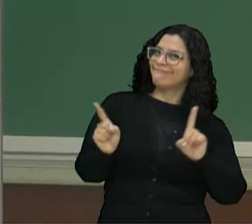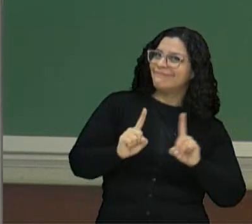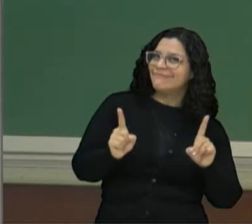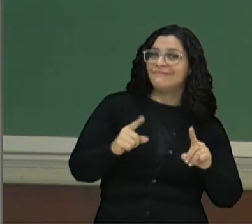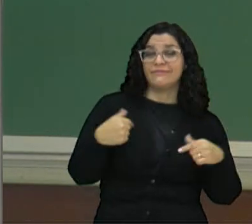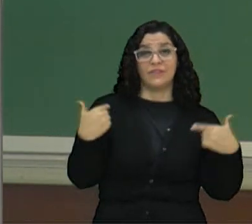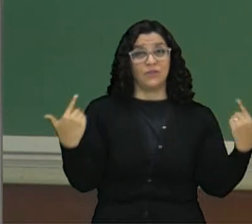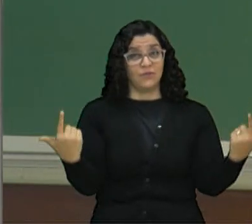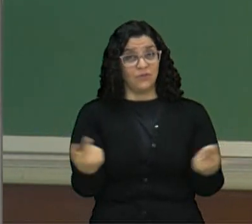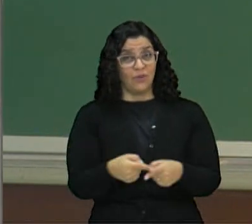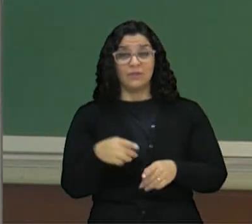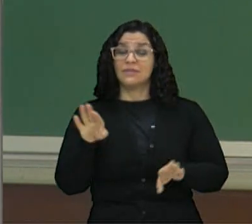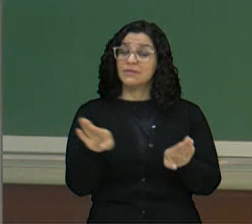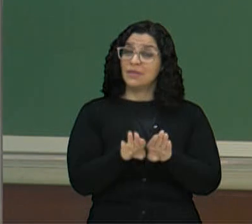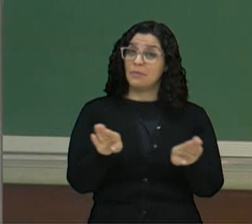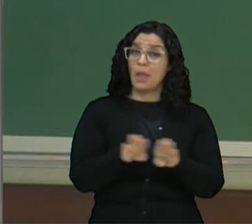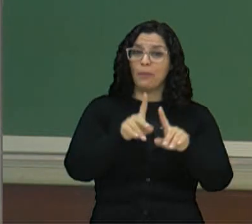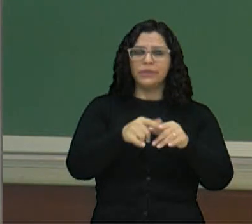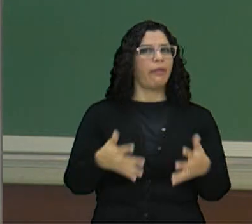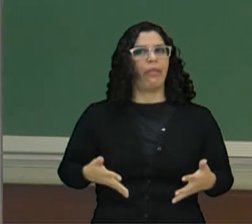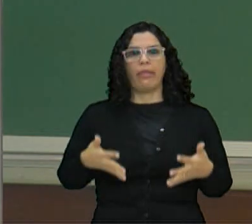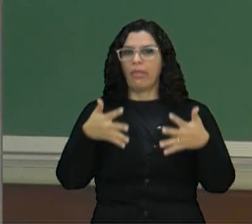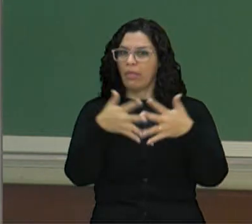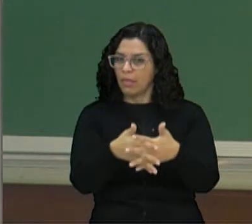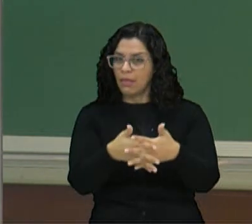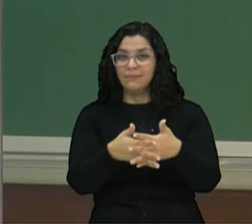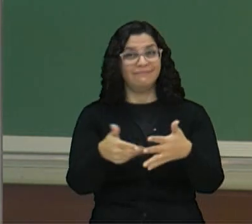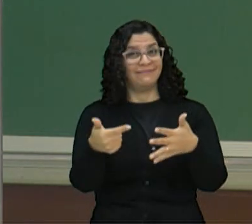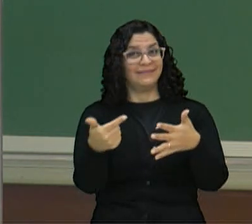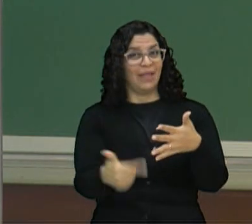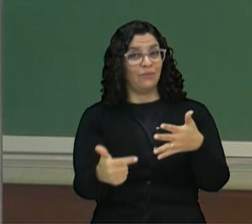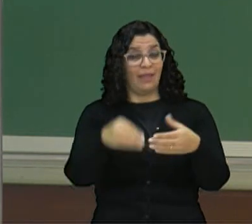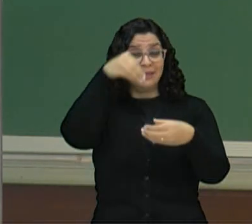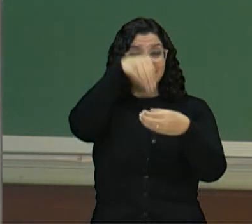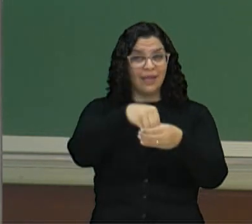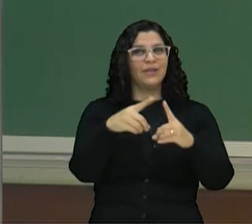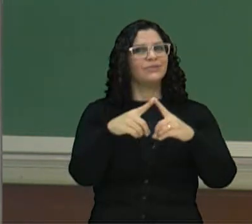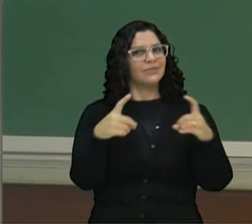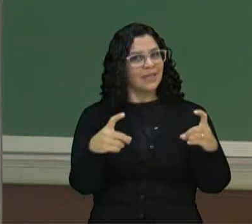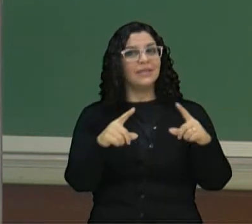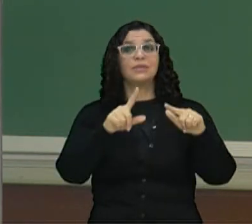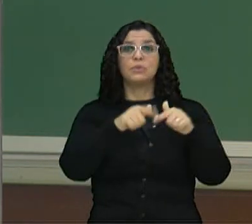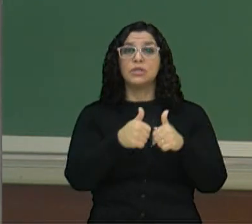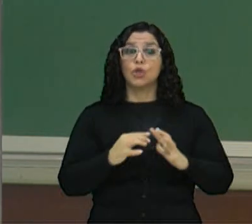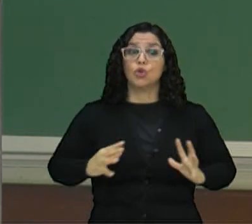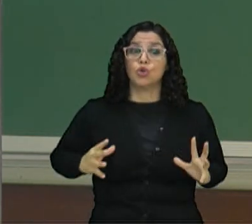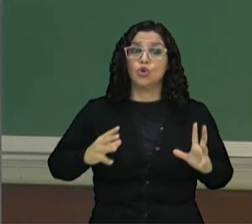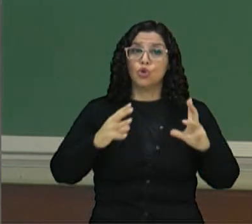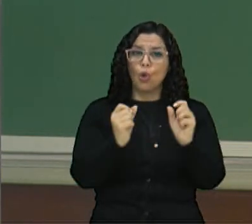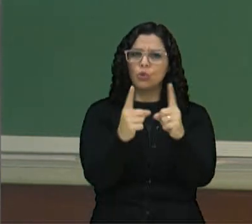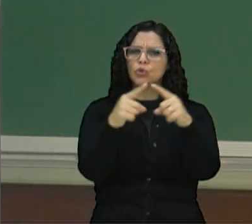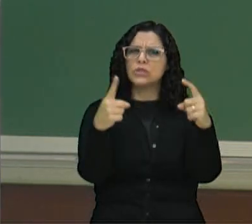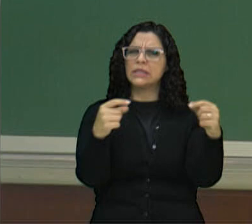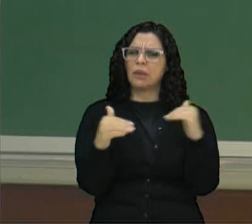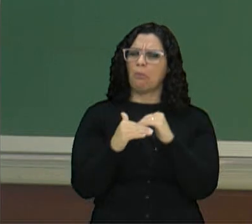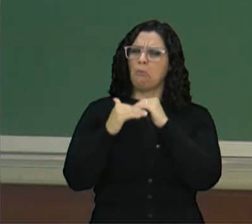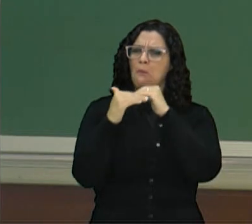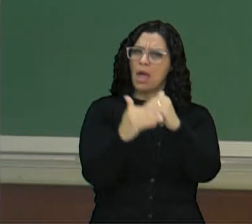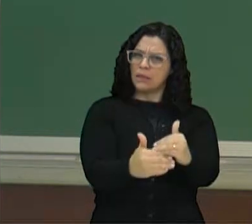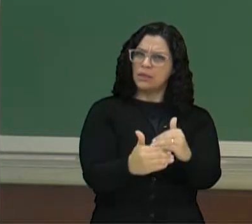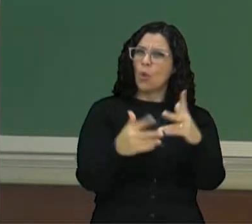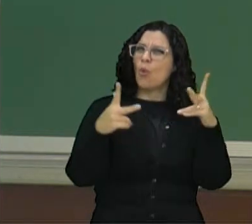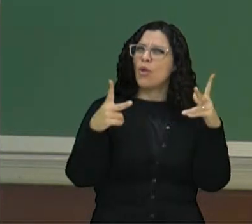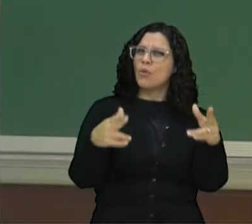Então, justamente para não existir essa confusão na ciência, para que os cientistas consigam falar a mesma língua, é que